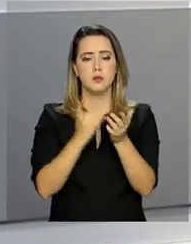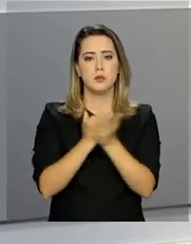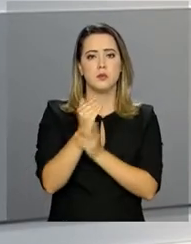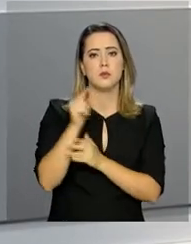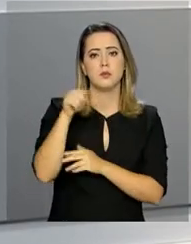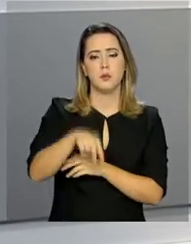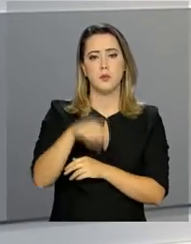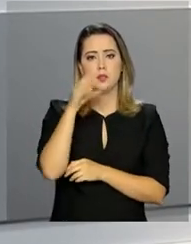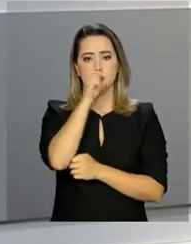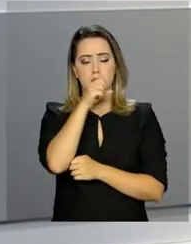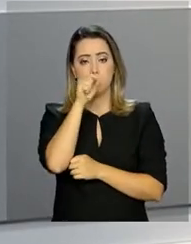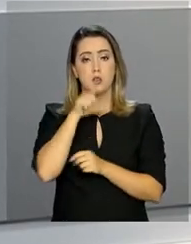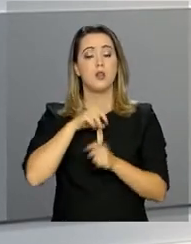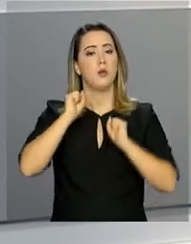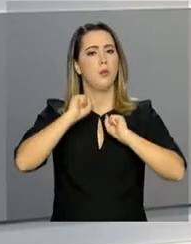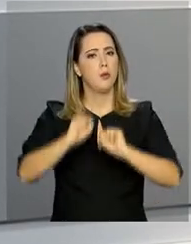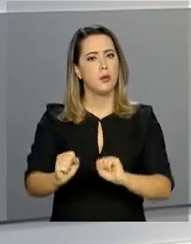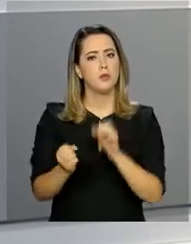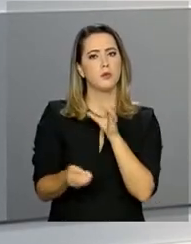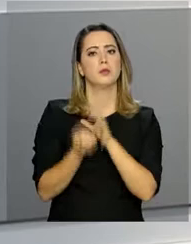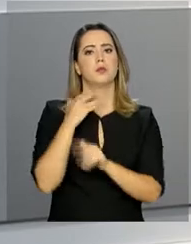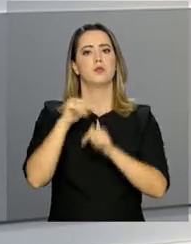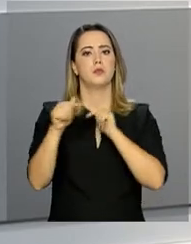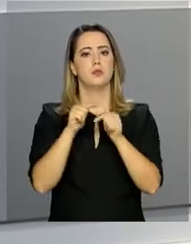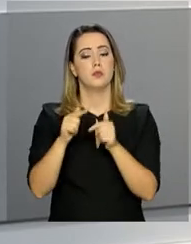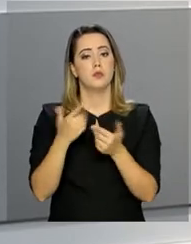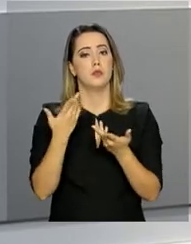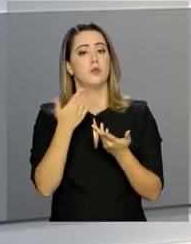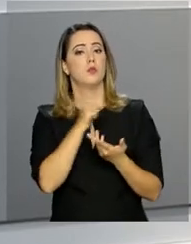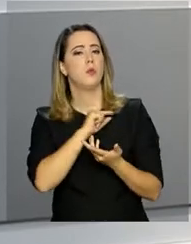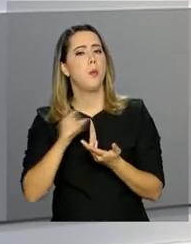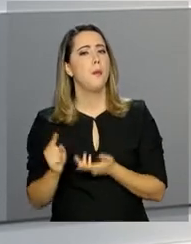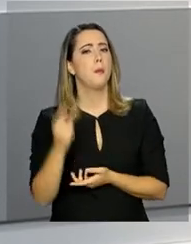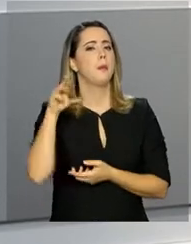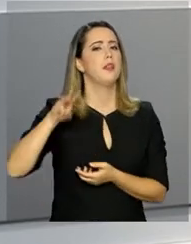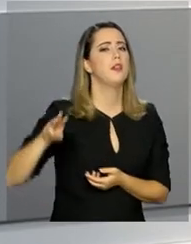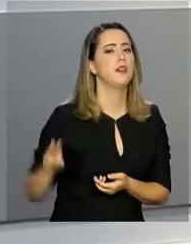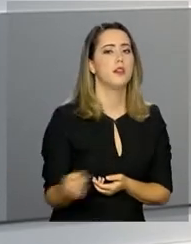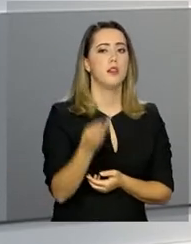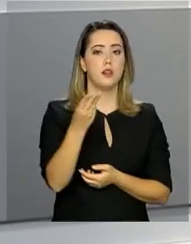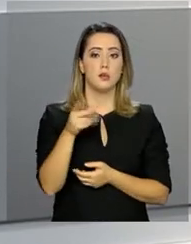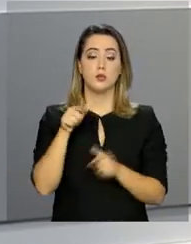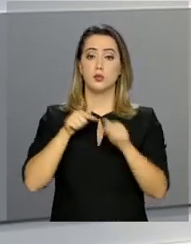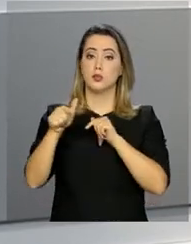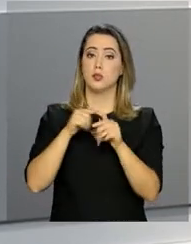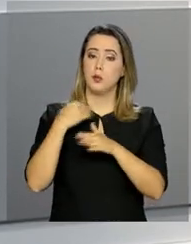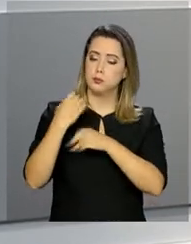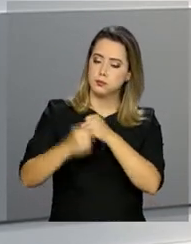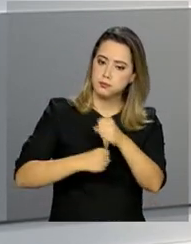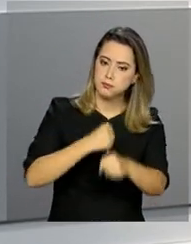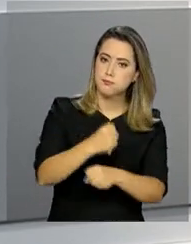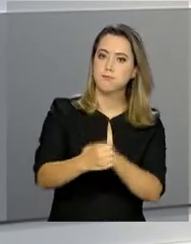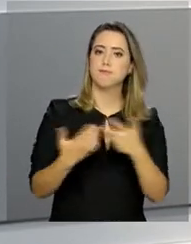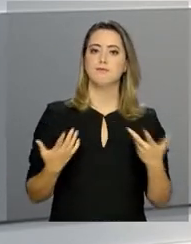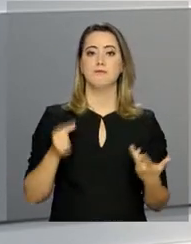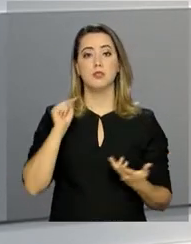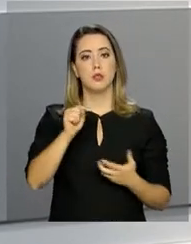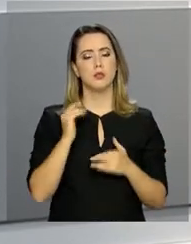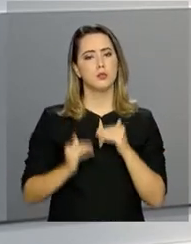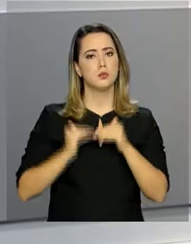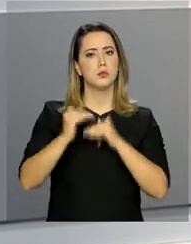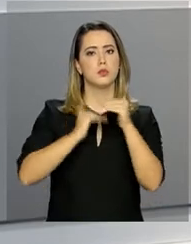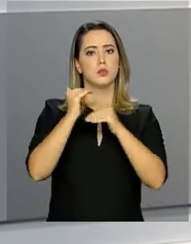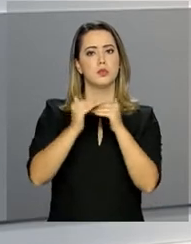vigor neste sábado, tem potencial para gerar, segundo o governo, 1,5 milhão de empregos nos próximos anos. Além de